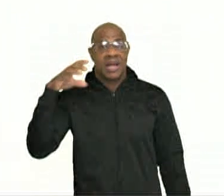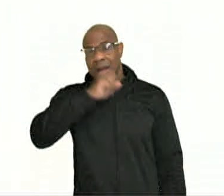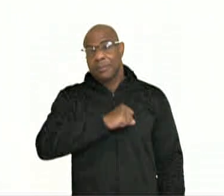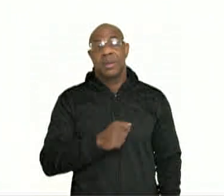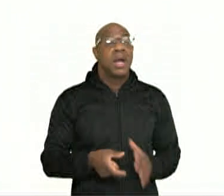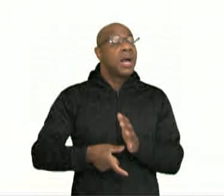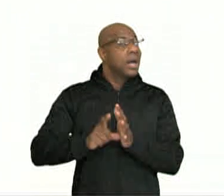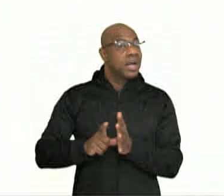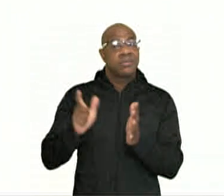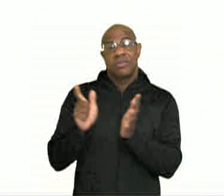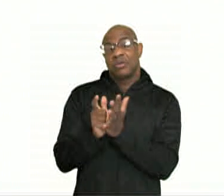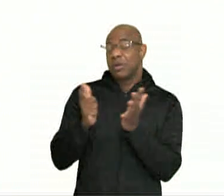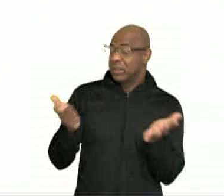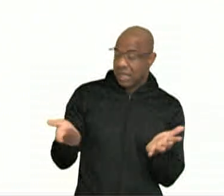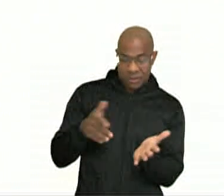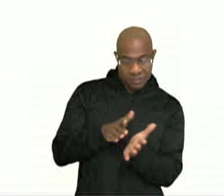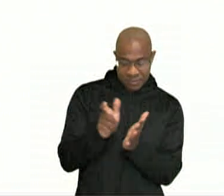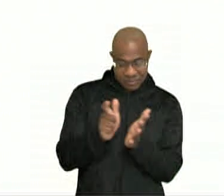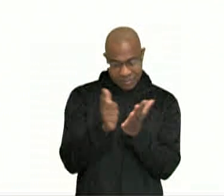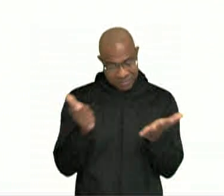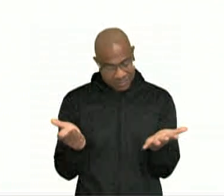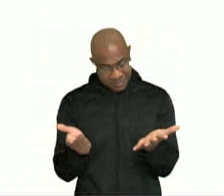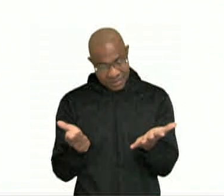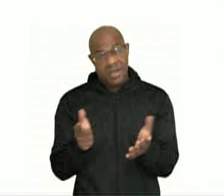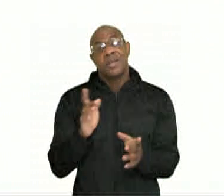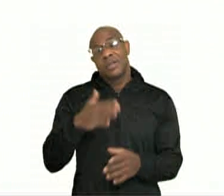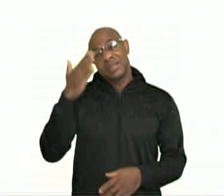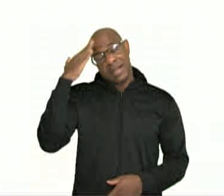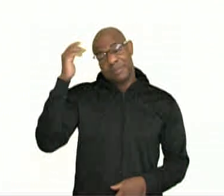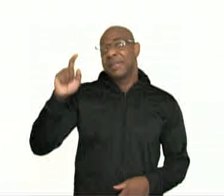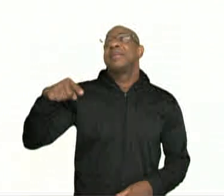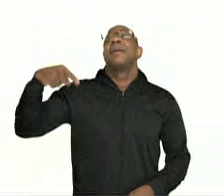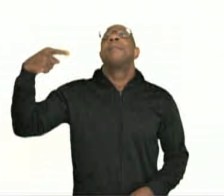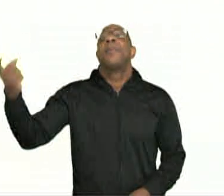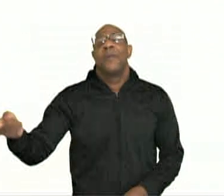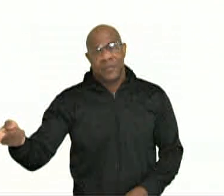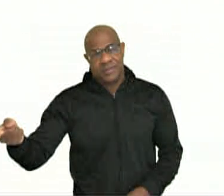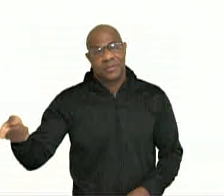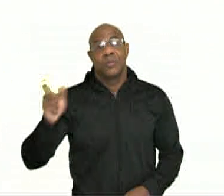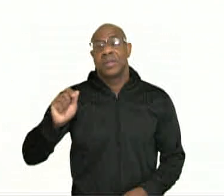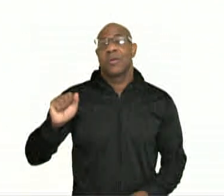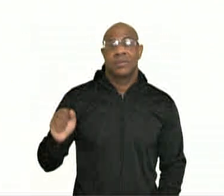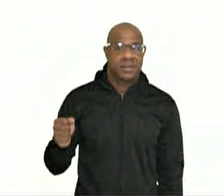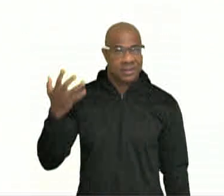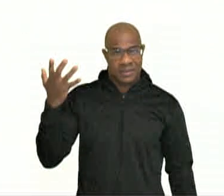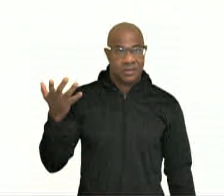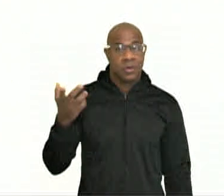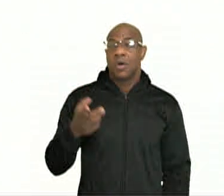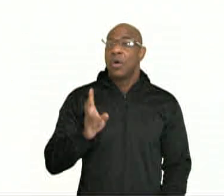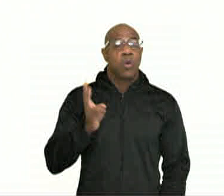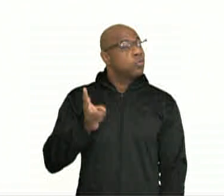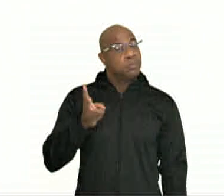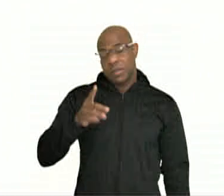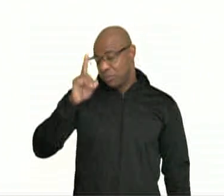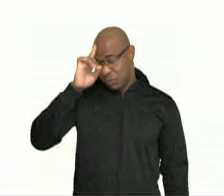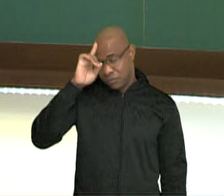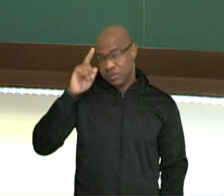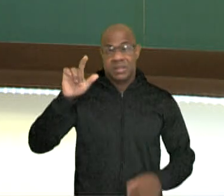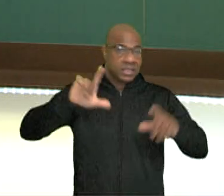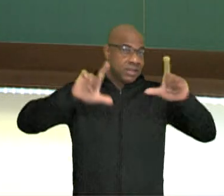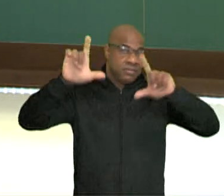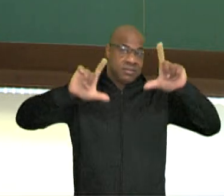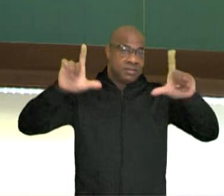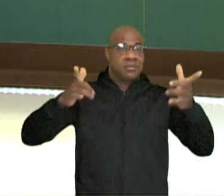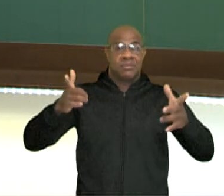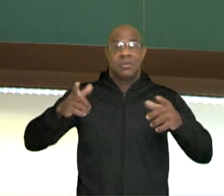no jornal impresso, então a gente só ia saber no dia seguinte o que aconteceu, ou naquele mesmo dia através da televisão, por